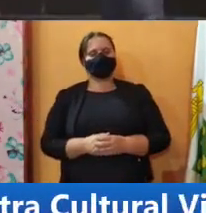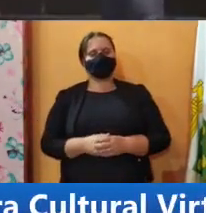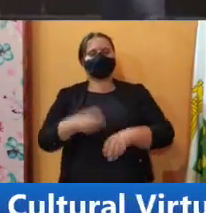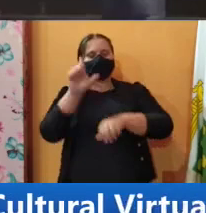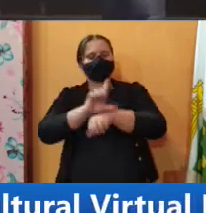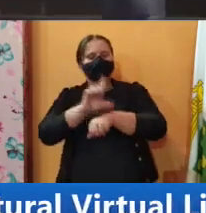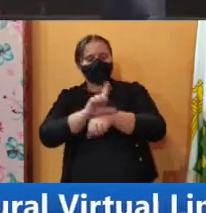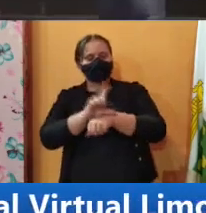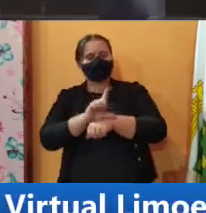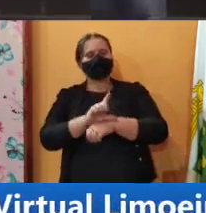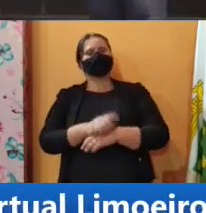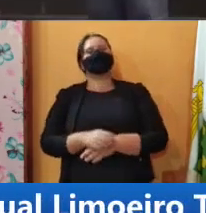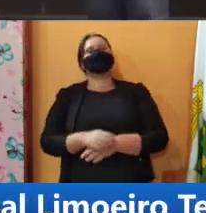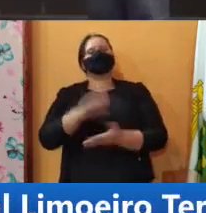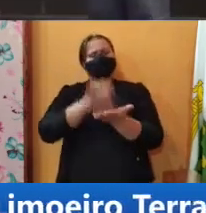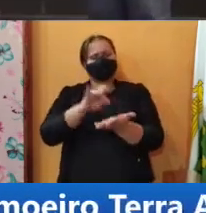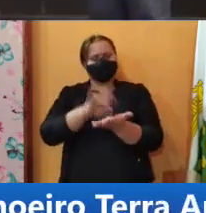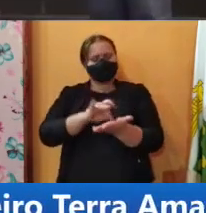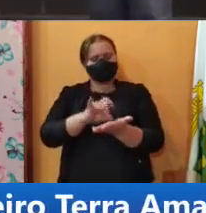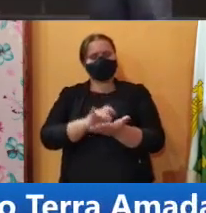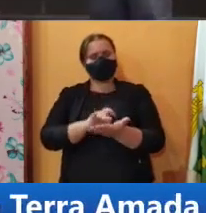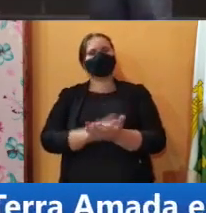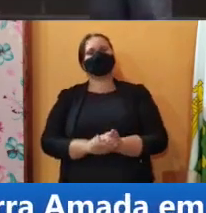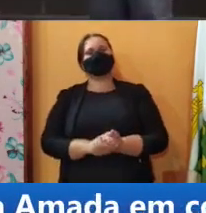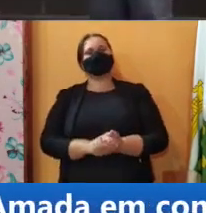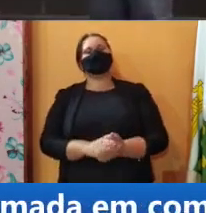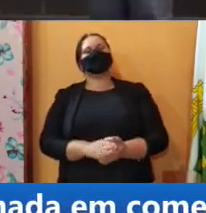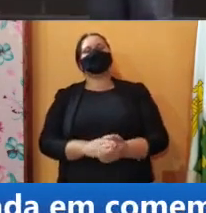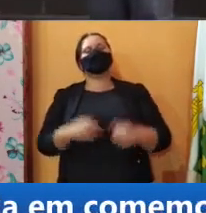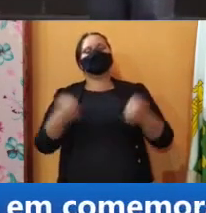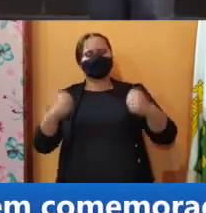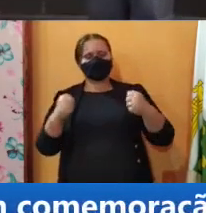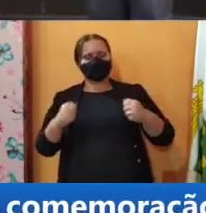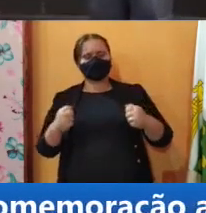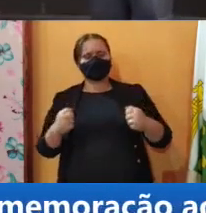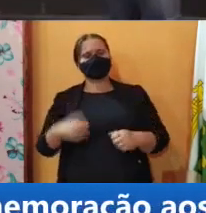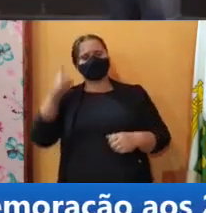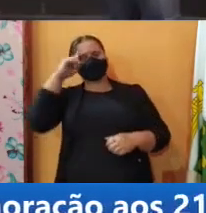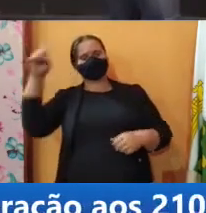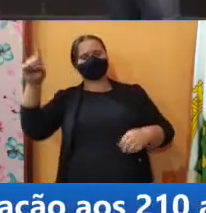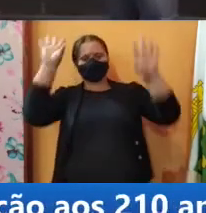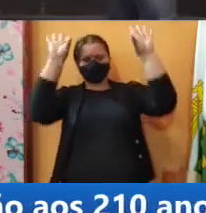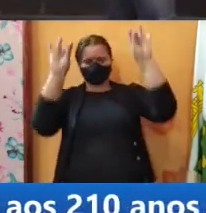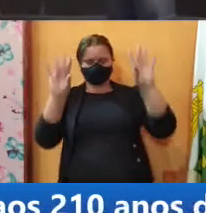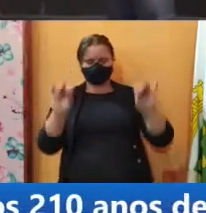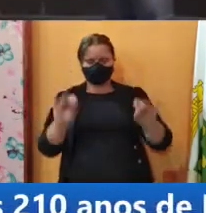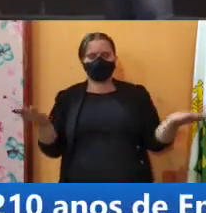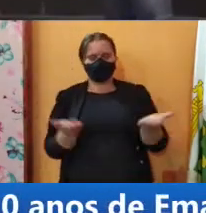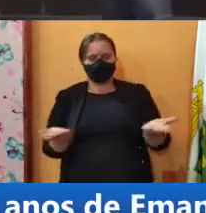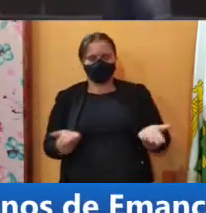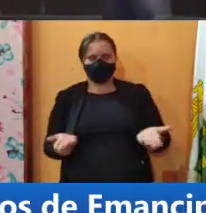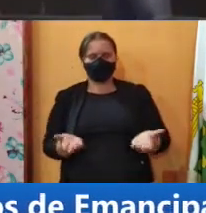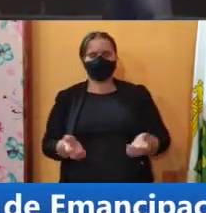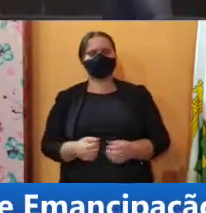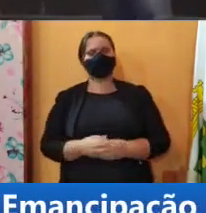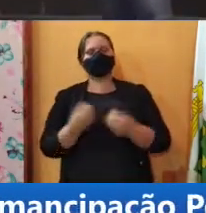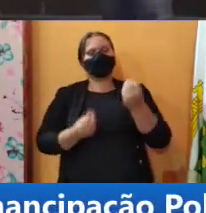Limoeiro merece toda a homenagem possível, porque é a terra onde